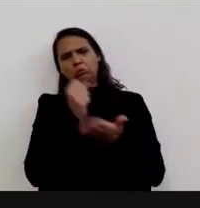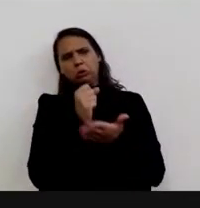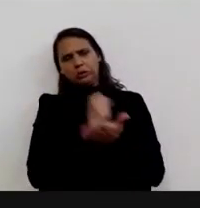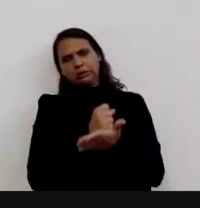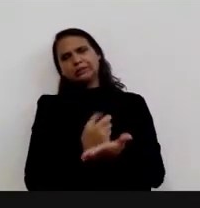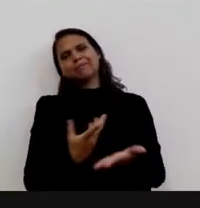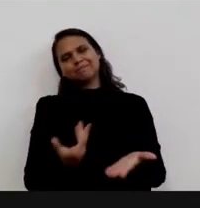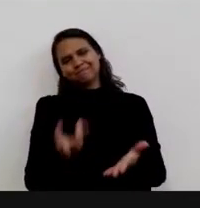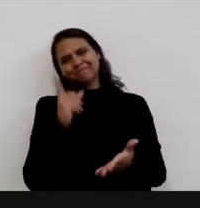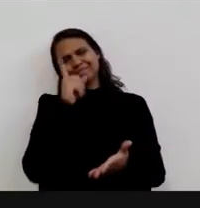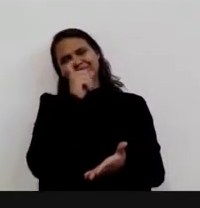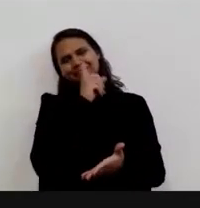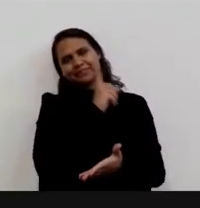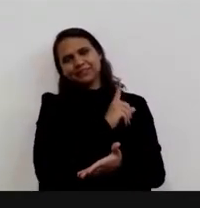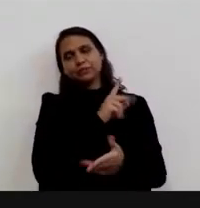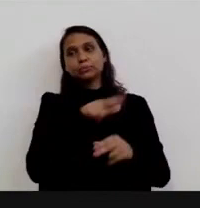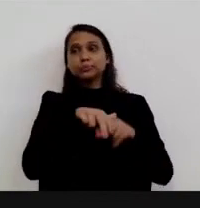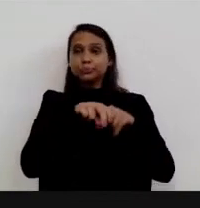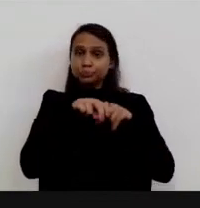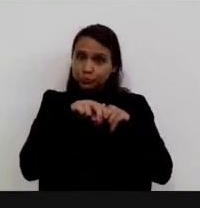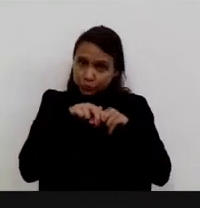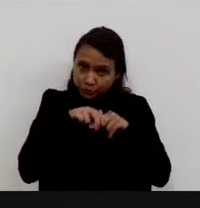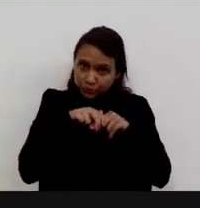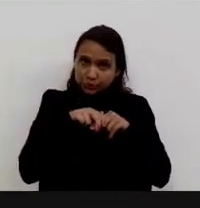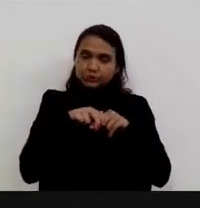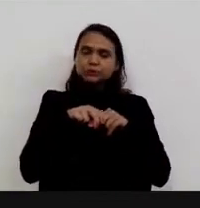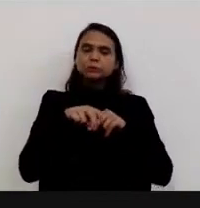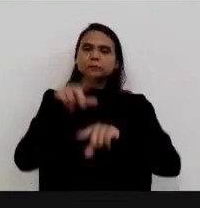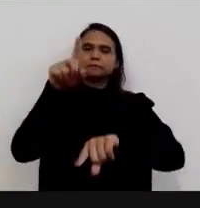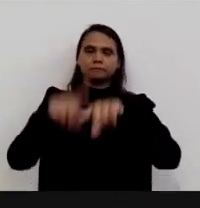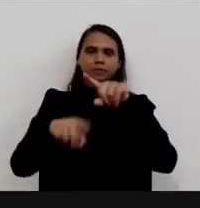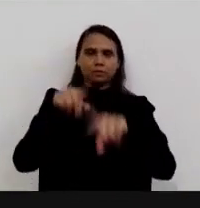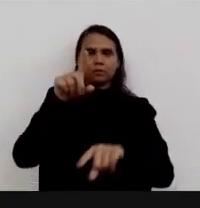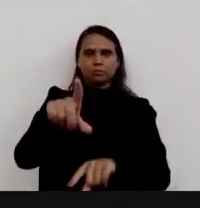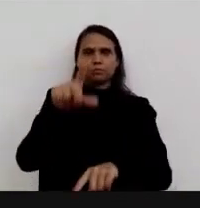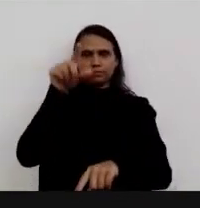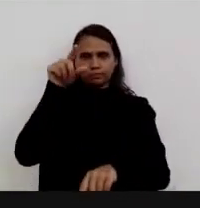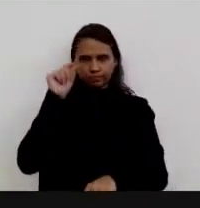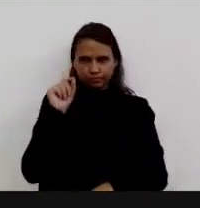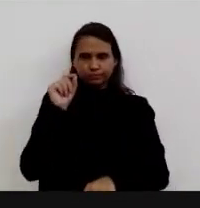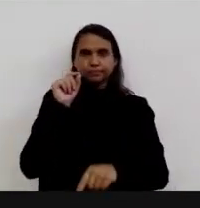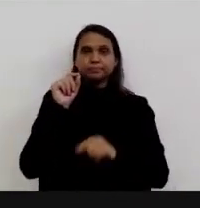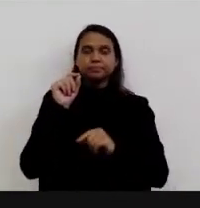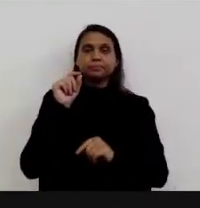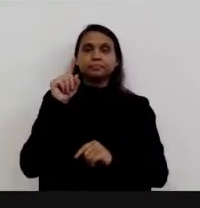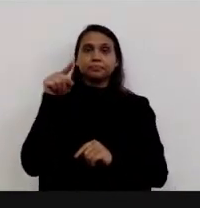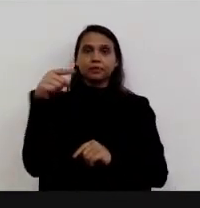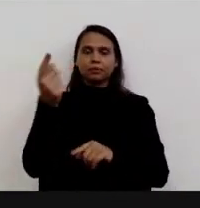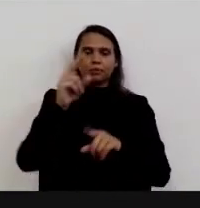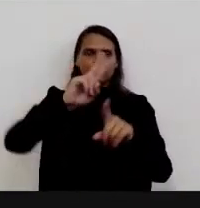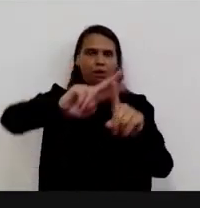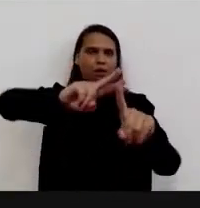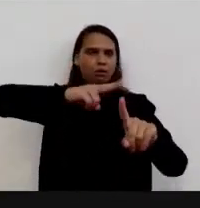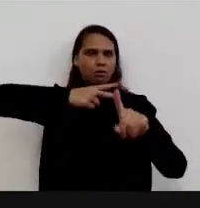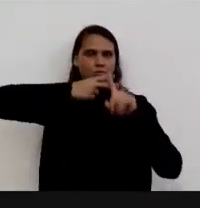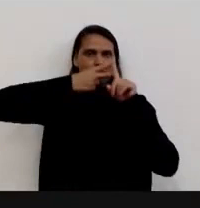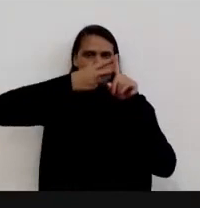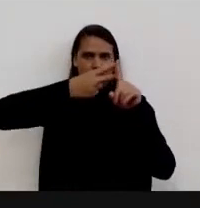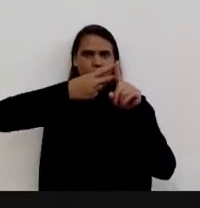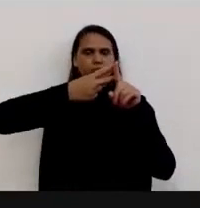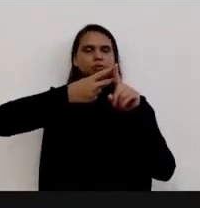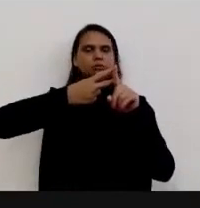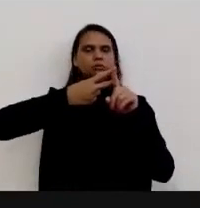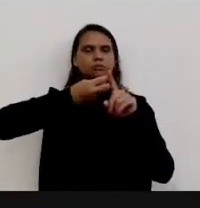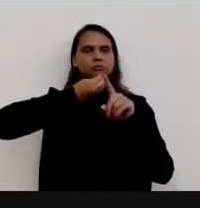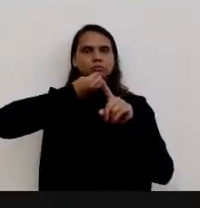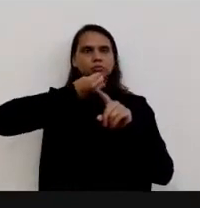contratação. A partir disso, a gente fez a homologação dessa ferramenta, aí quase dobramos aí a amostra, né? Os